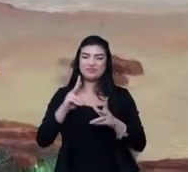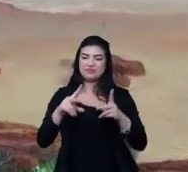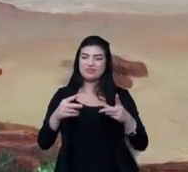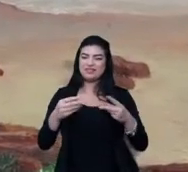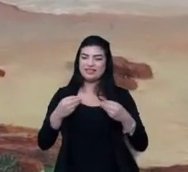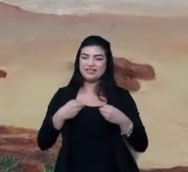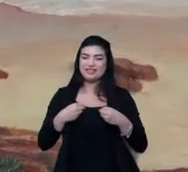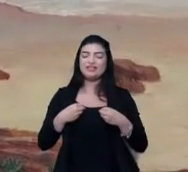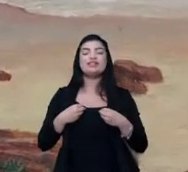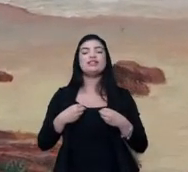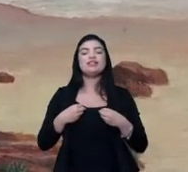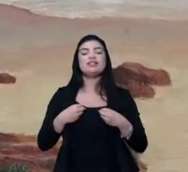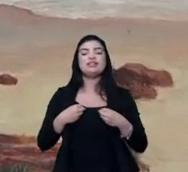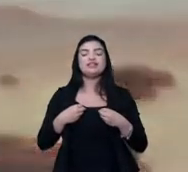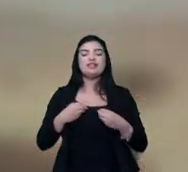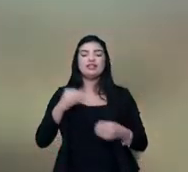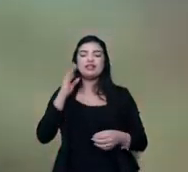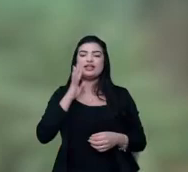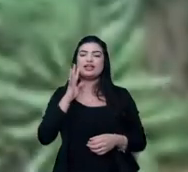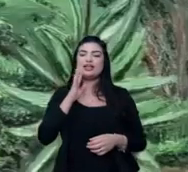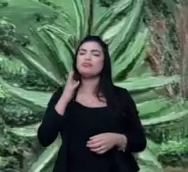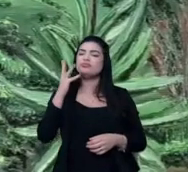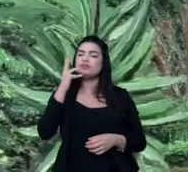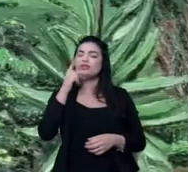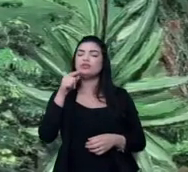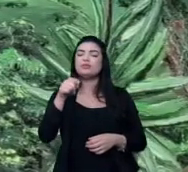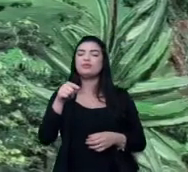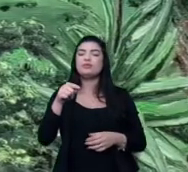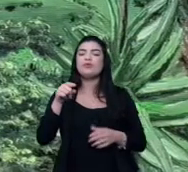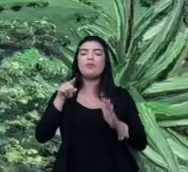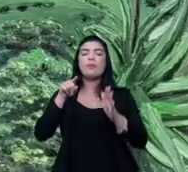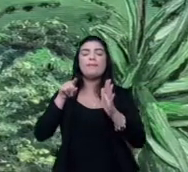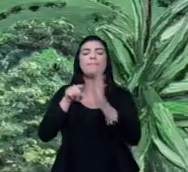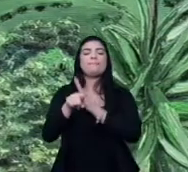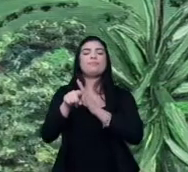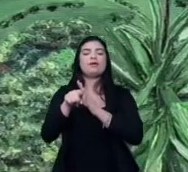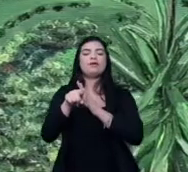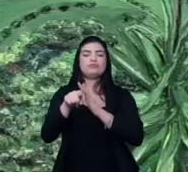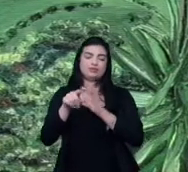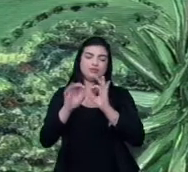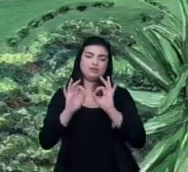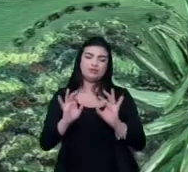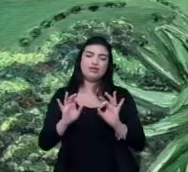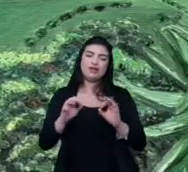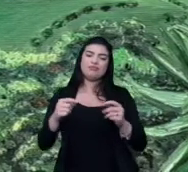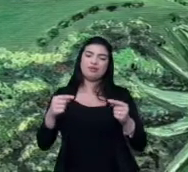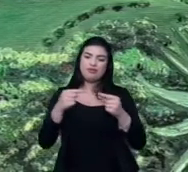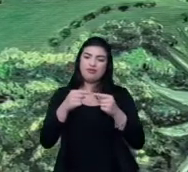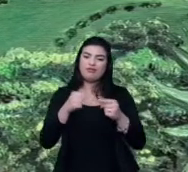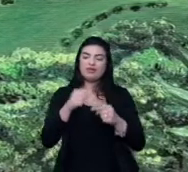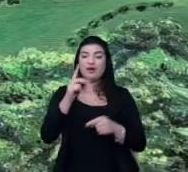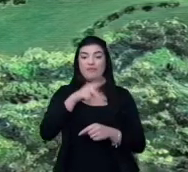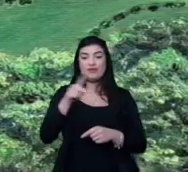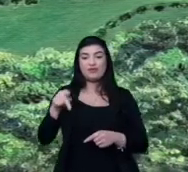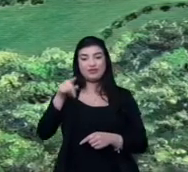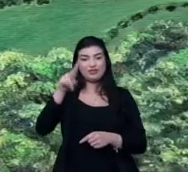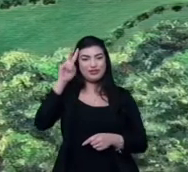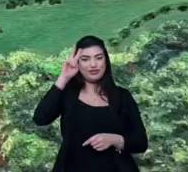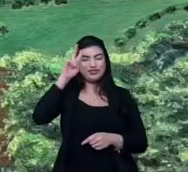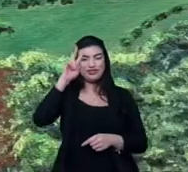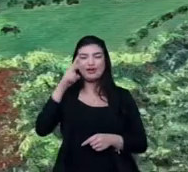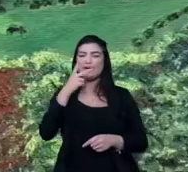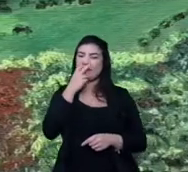me corrigir nessa pergunta que eu vou fazer, mas eu vou fazer assim mesmo, porque fazer pergunta para o professor de história, a gente corre o risco de